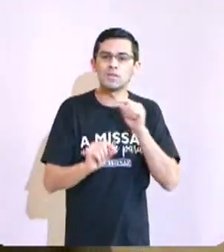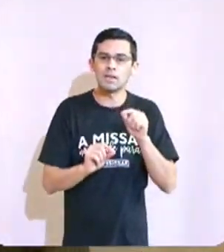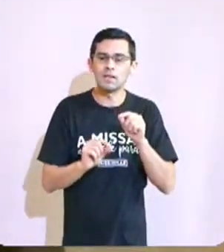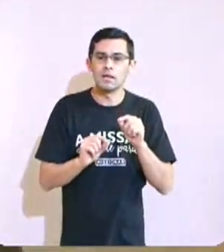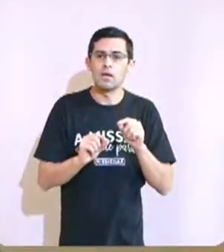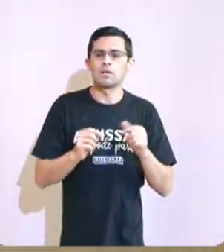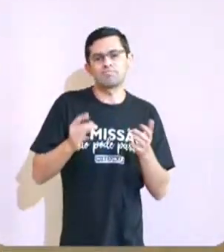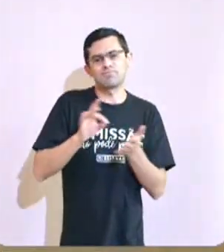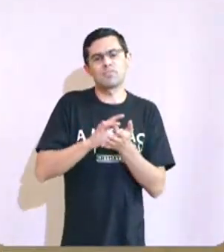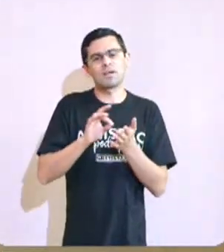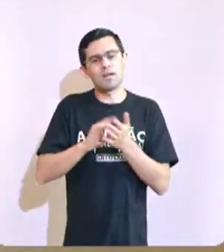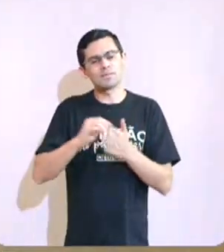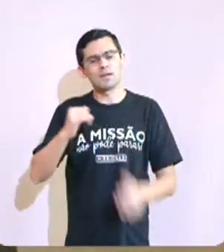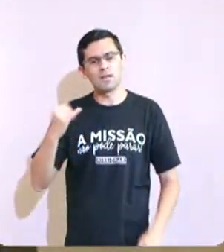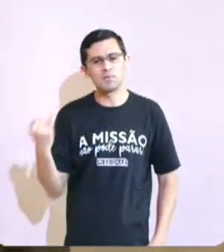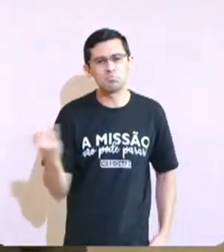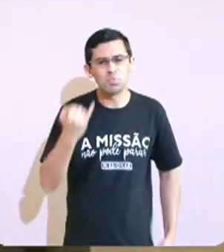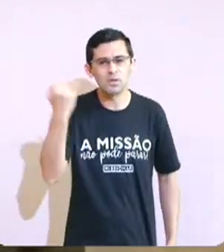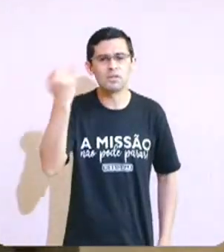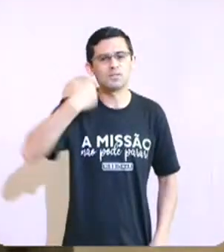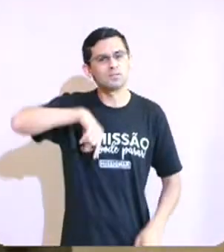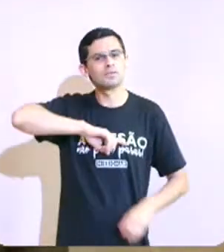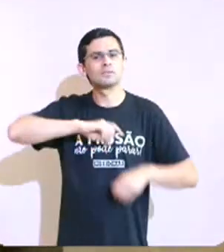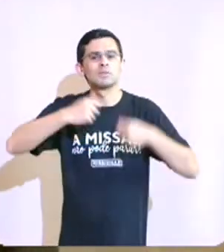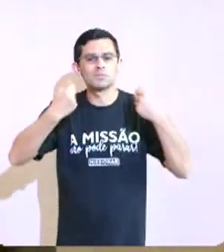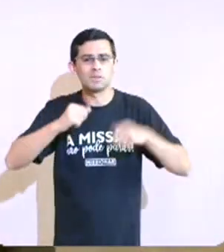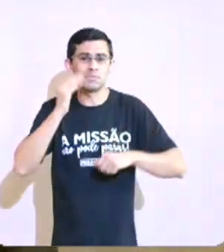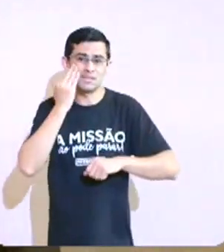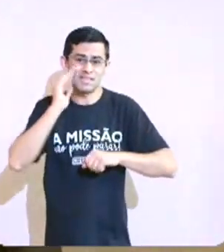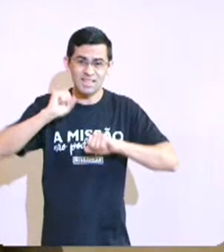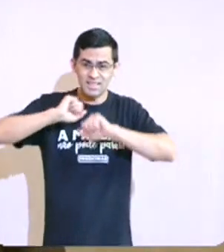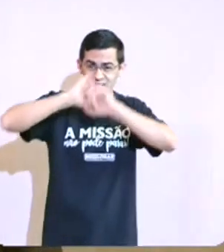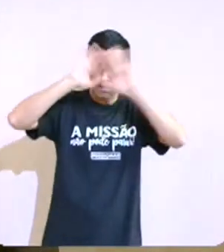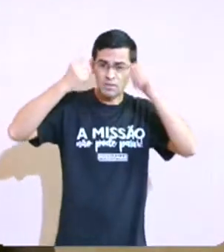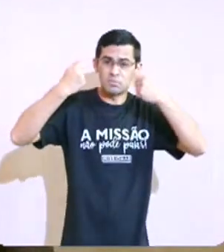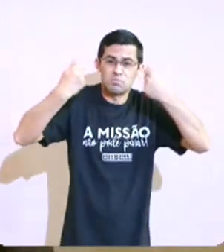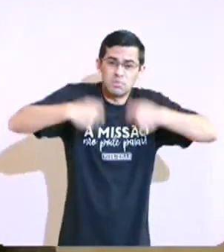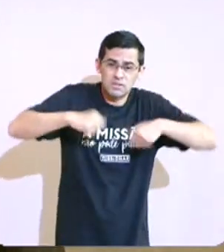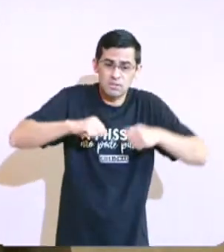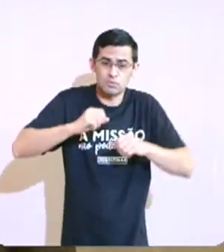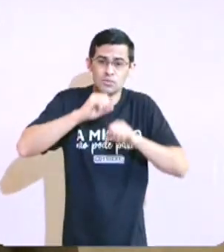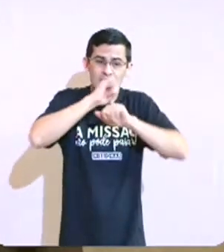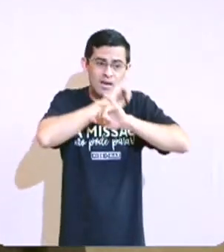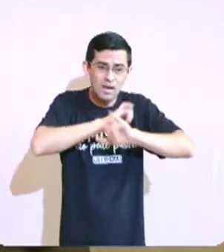produção é importante, em momento algum queremos diminuir isso, porque temos que fazer